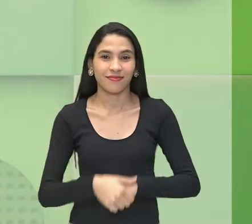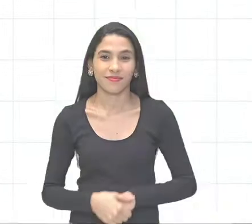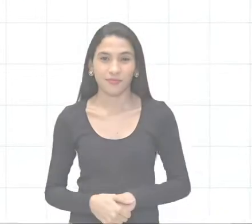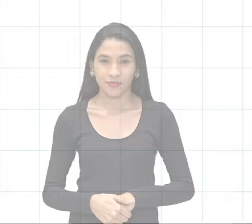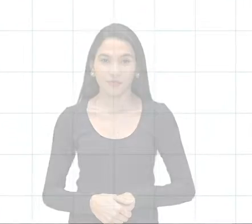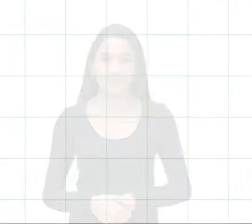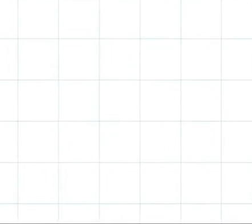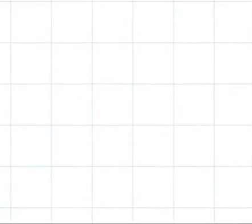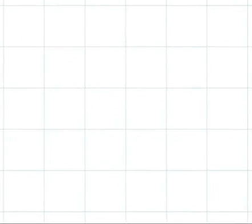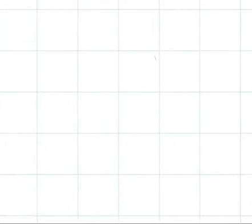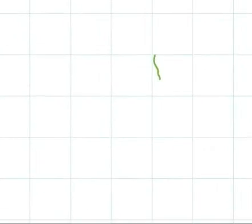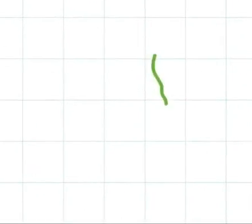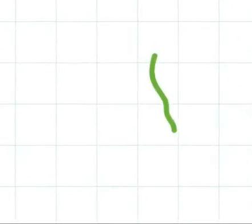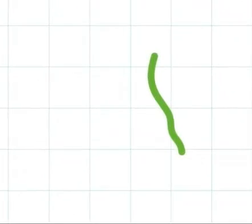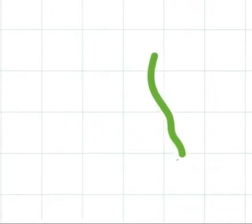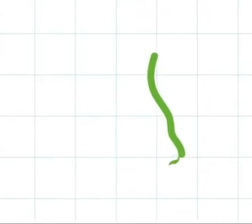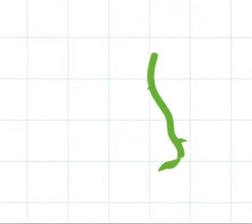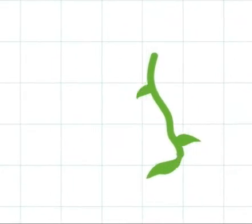aula.